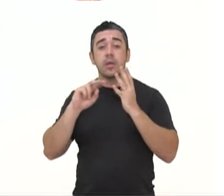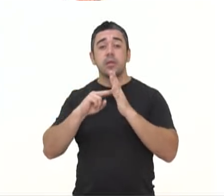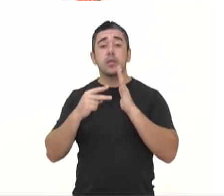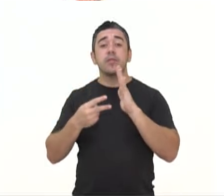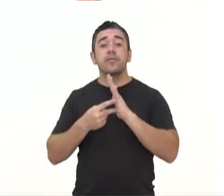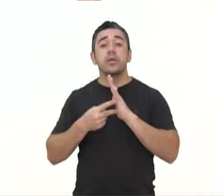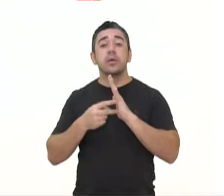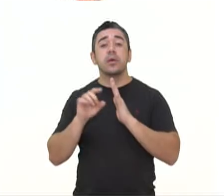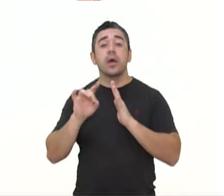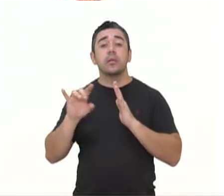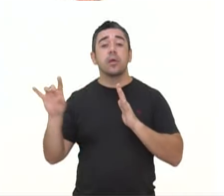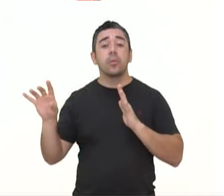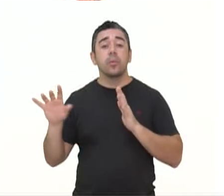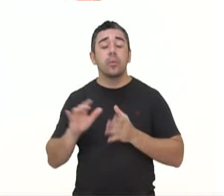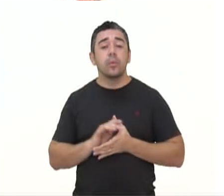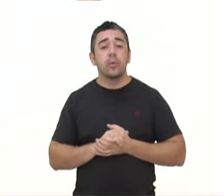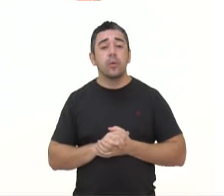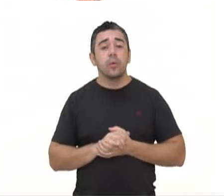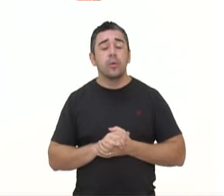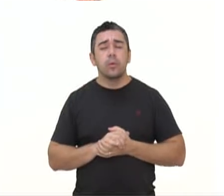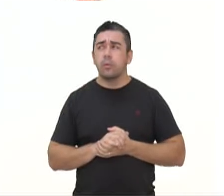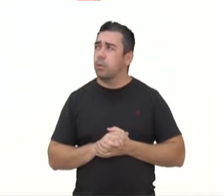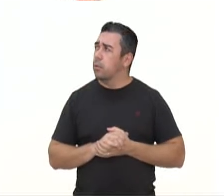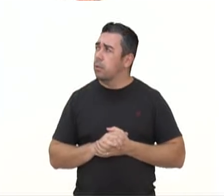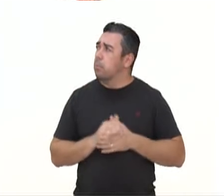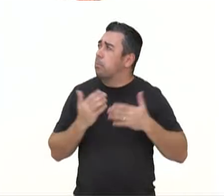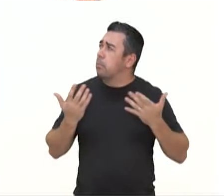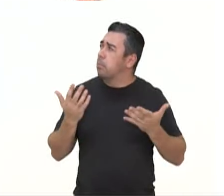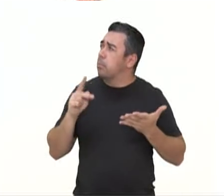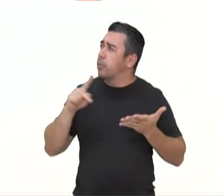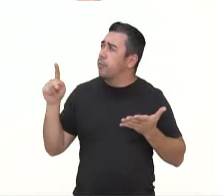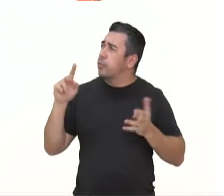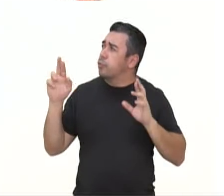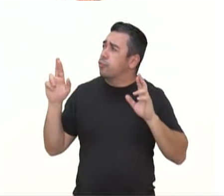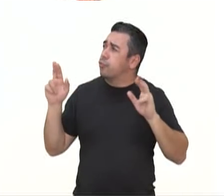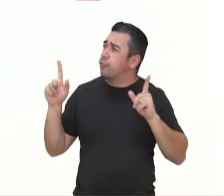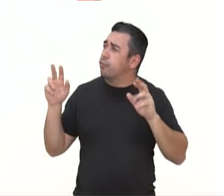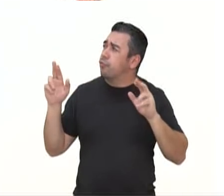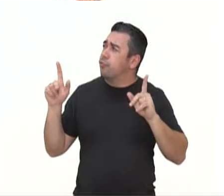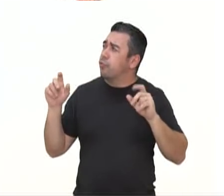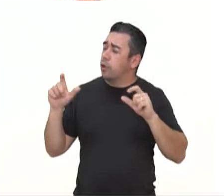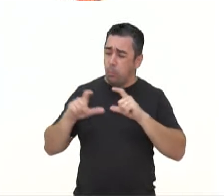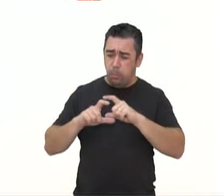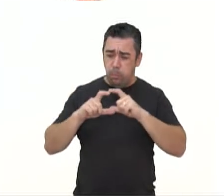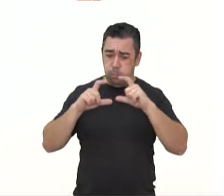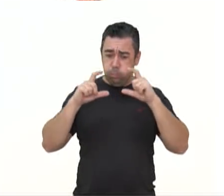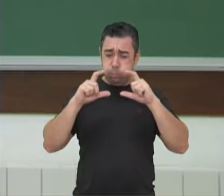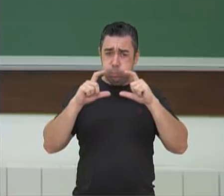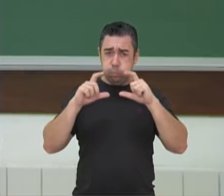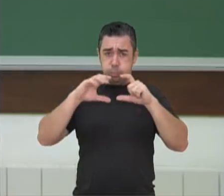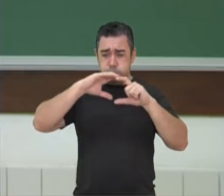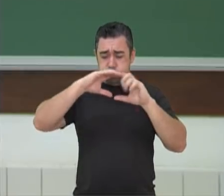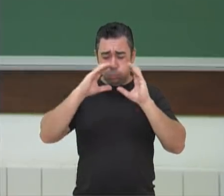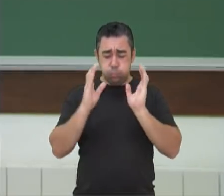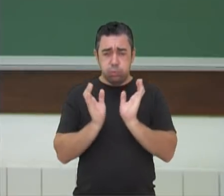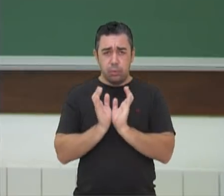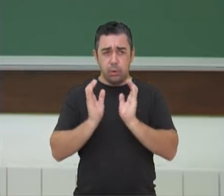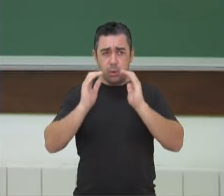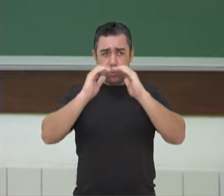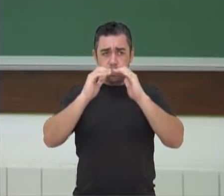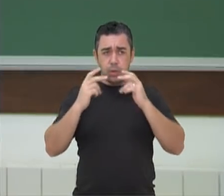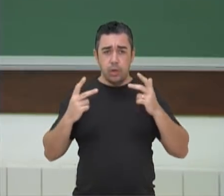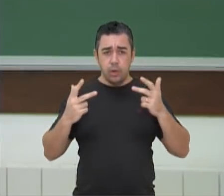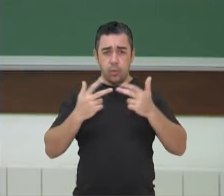uma delas? Mas, Fabiano, está um pouco diferente essas imagens, está cortado. Eu